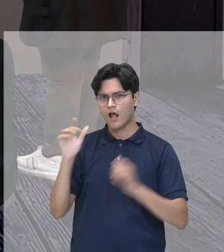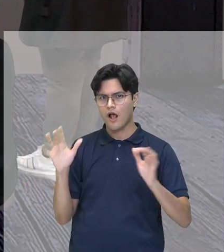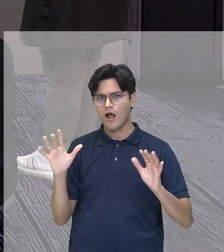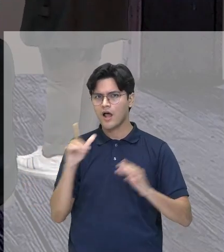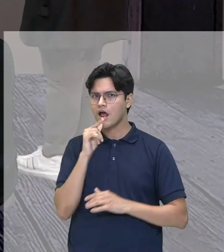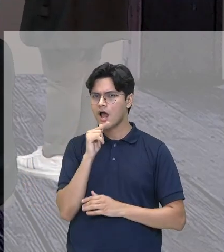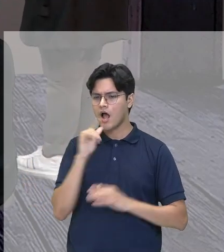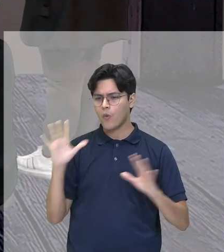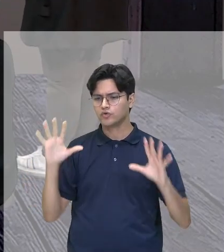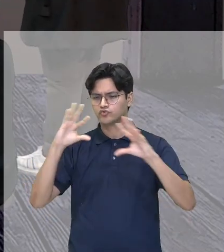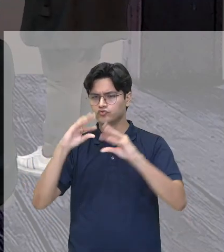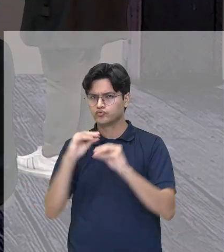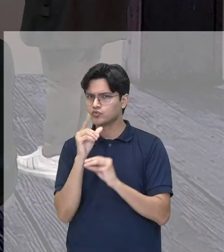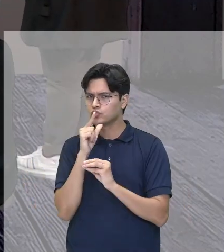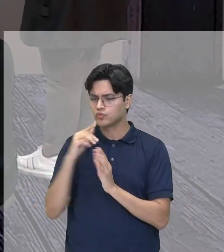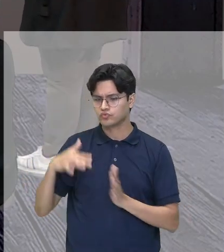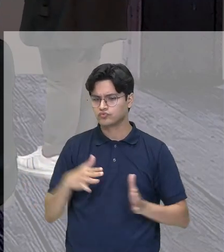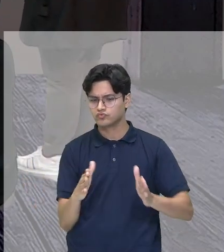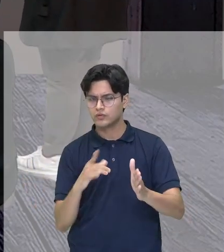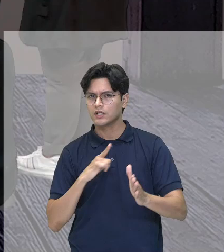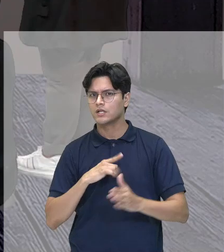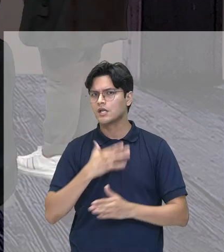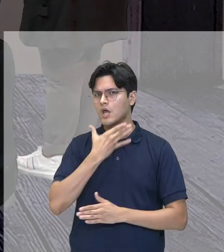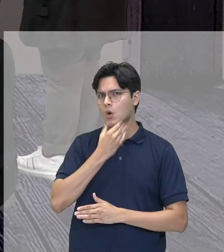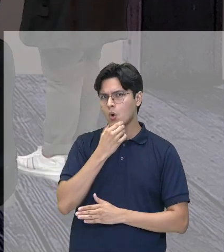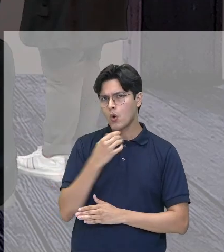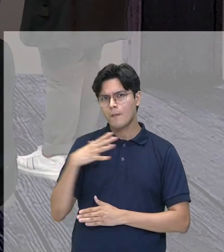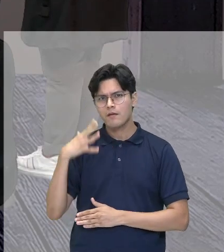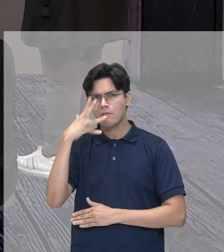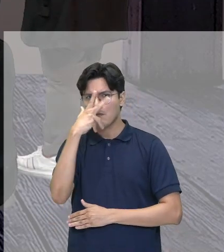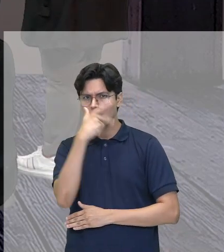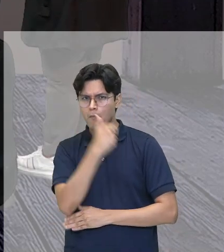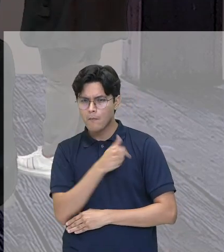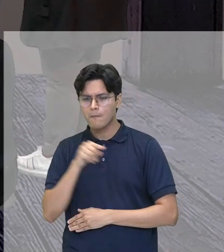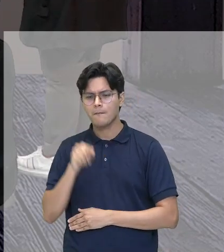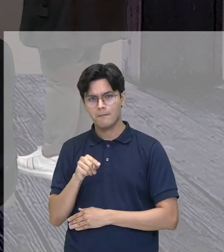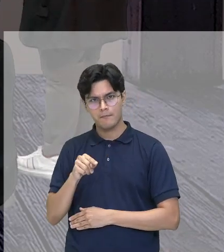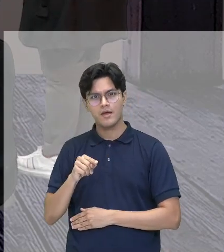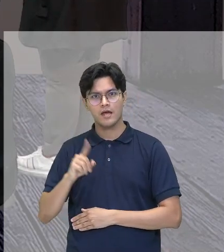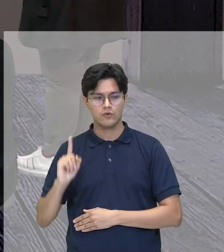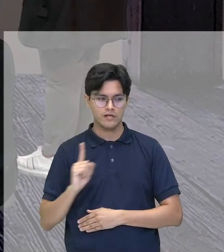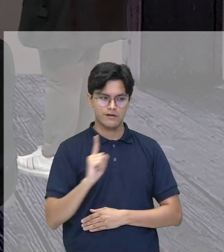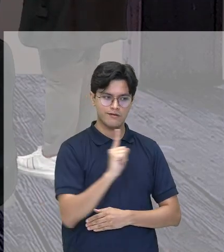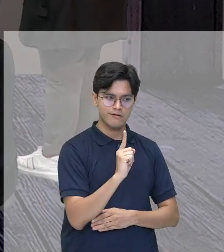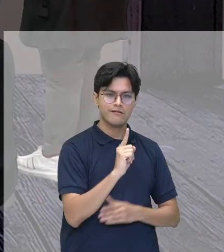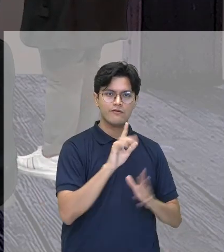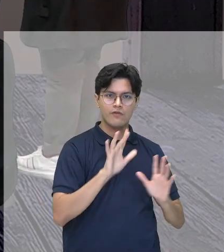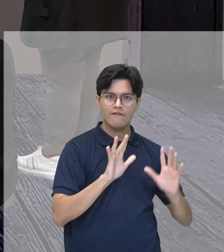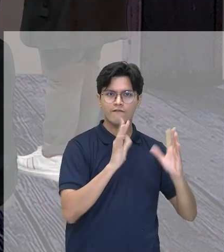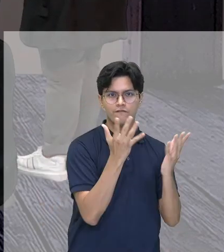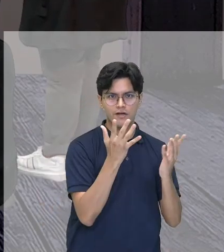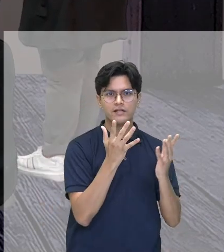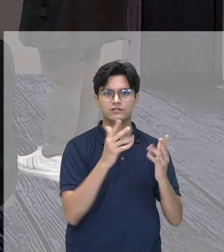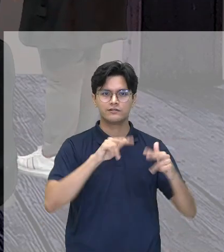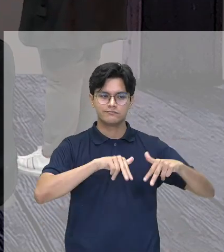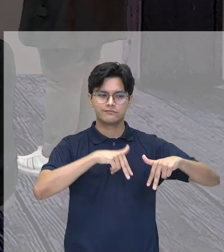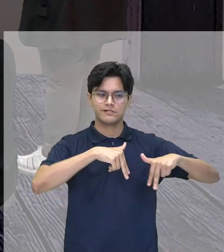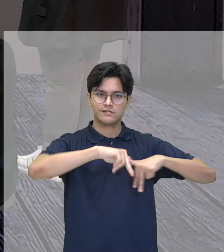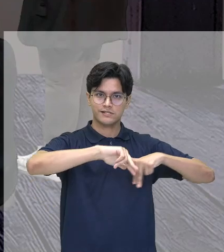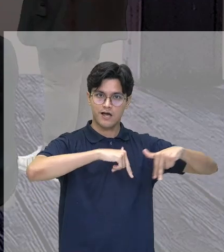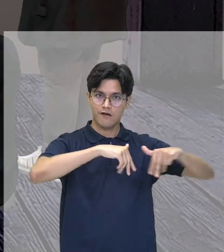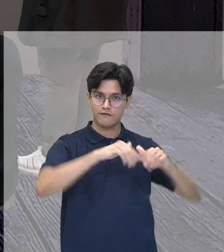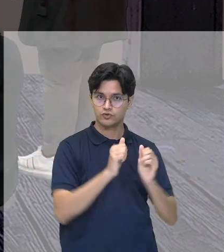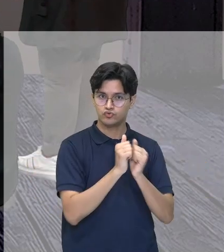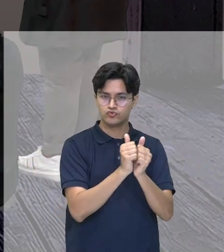rio, um jovem belo e misterioso que aparecia nas festas dessa vila. Ele dançava com todas as moças,